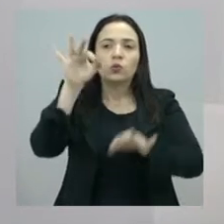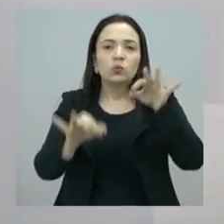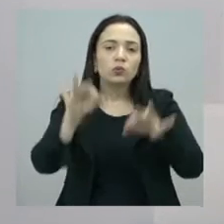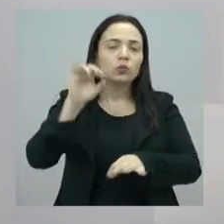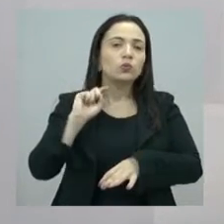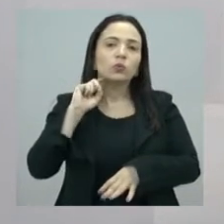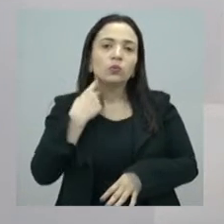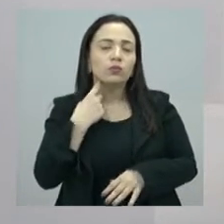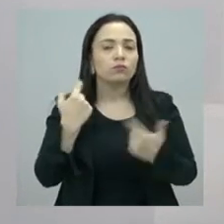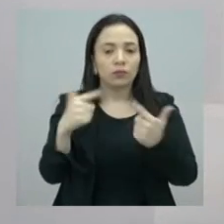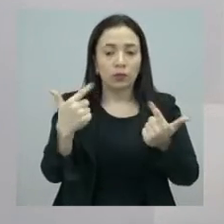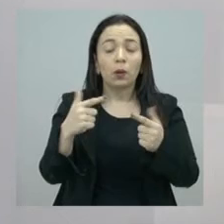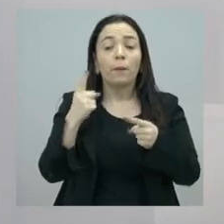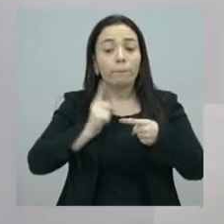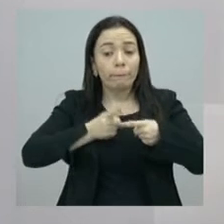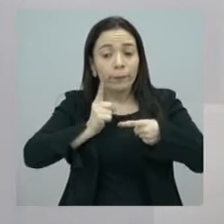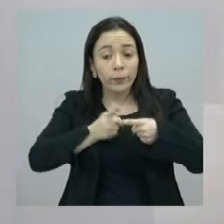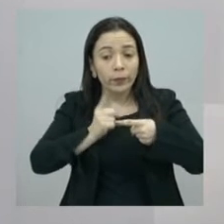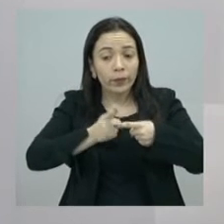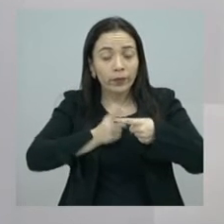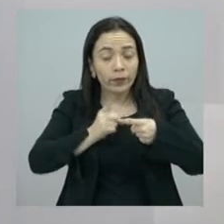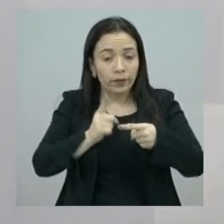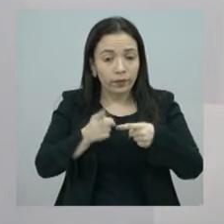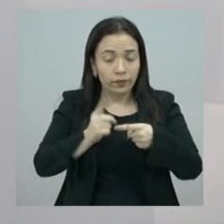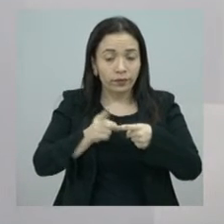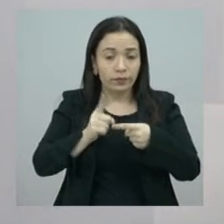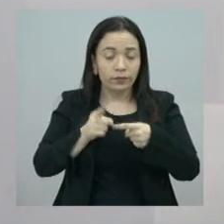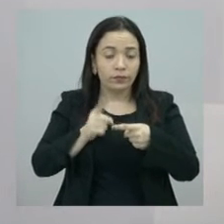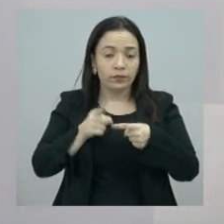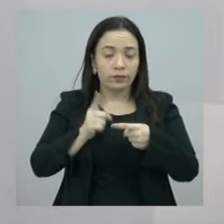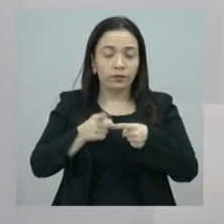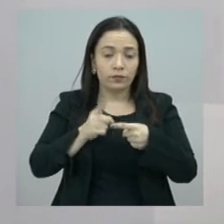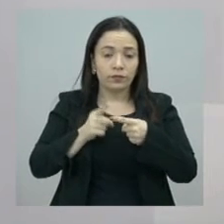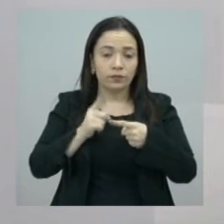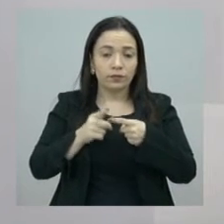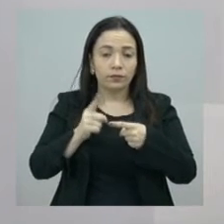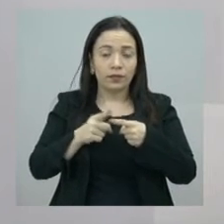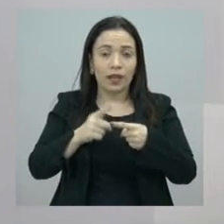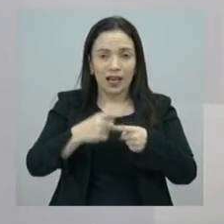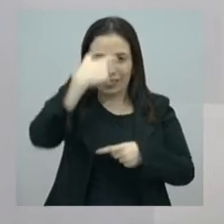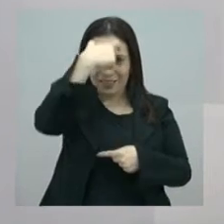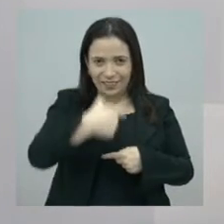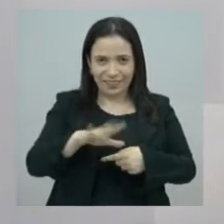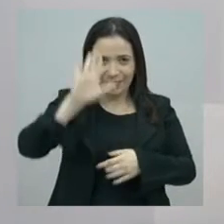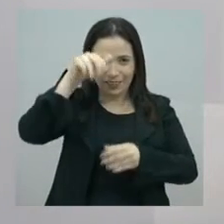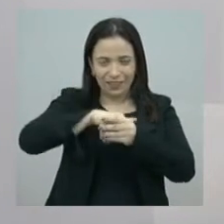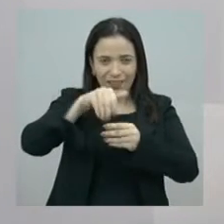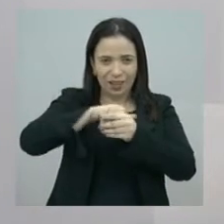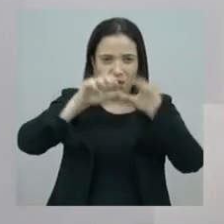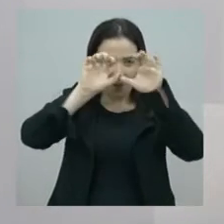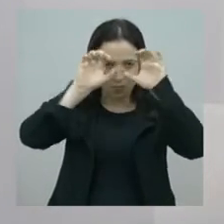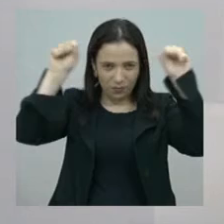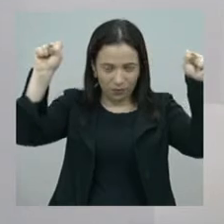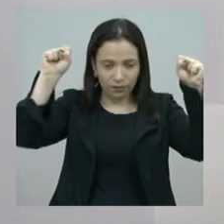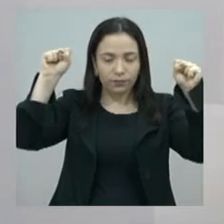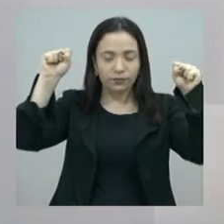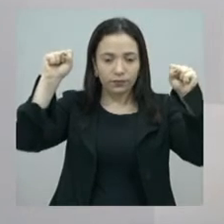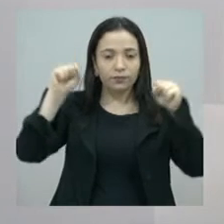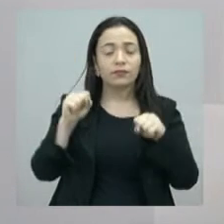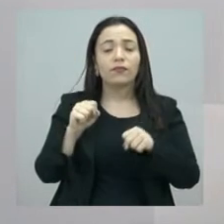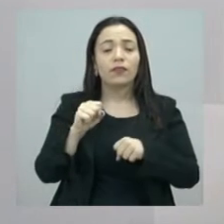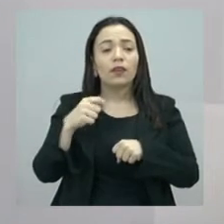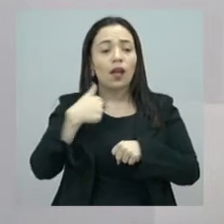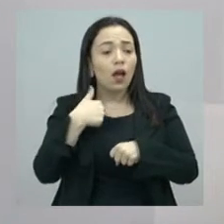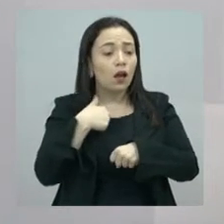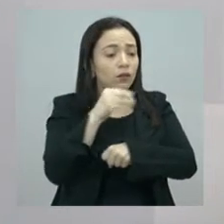procedimentos administrativos. Por quê? Porque esse é uma pessoa, um agente público que vai